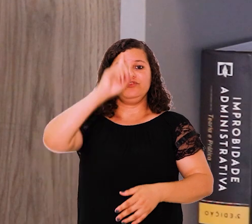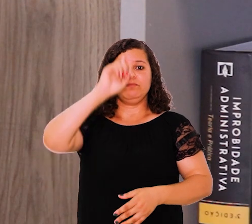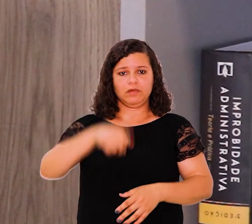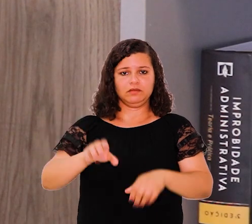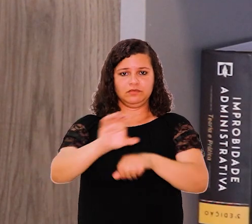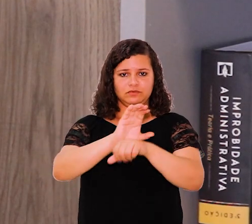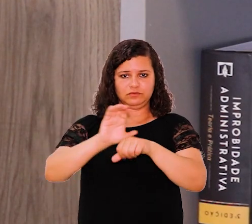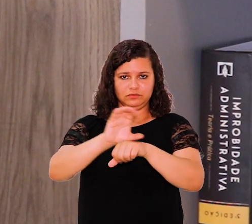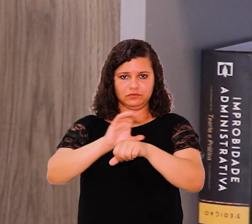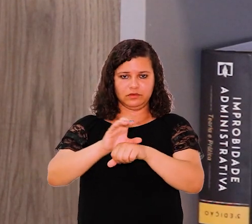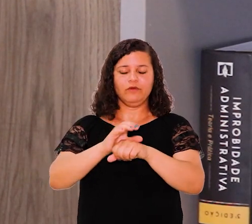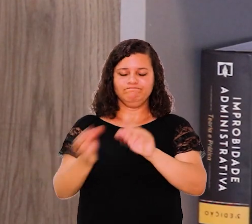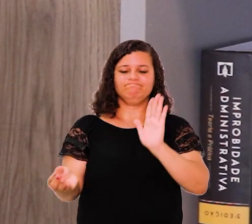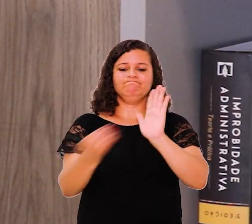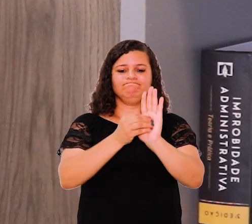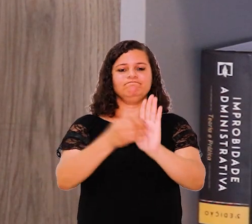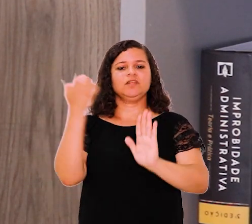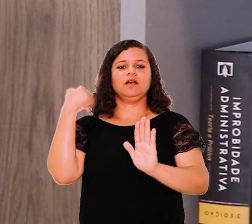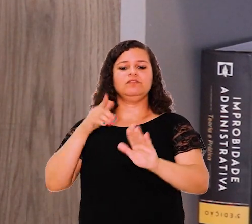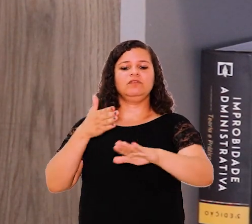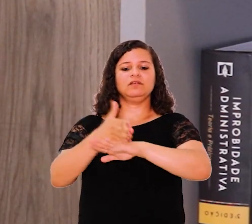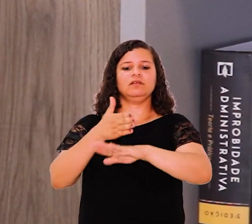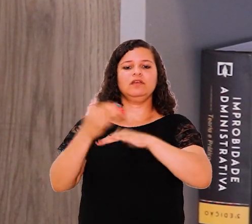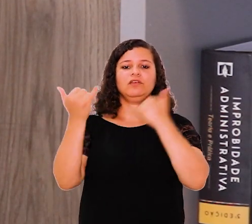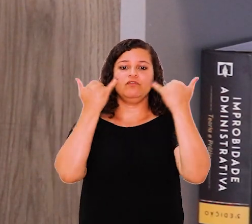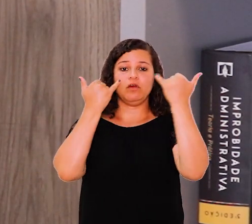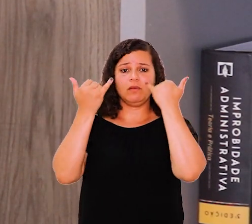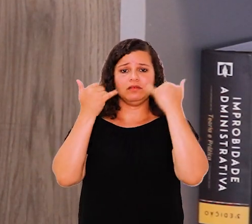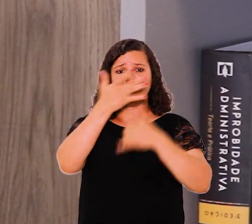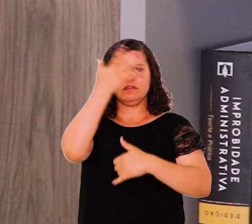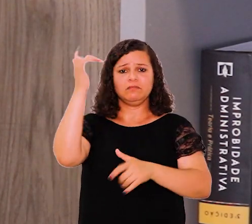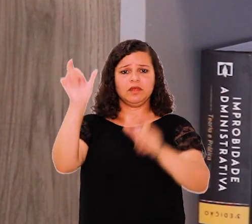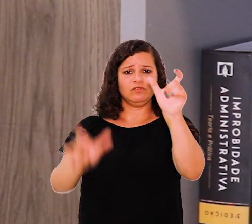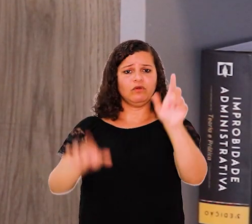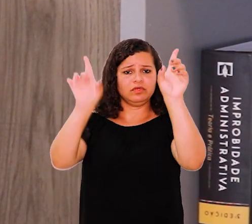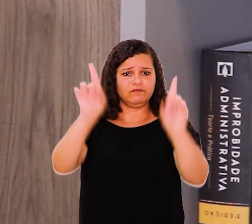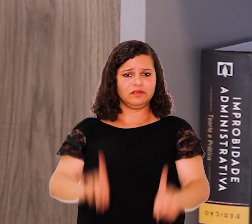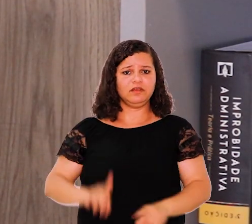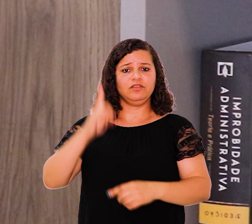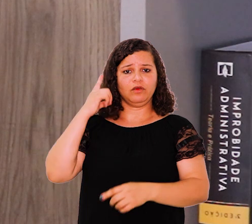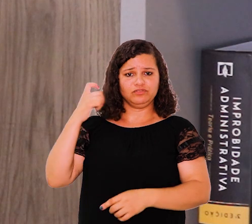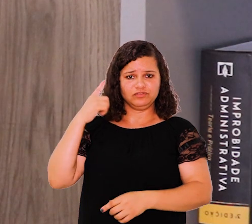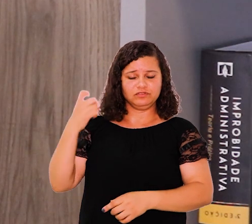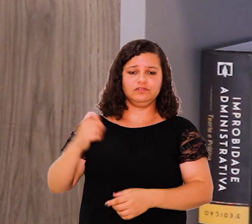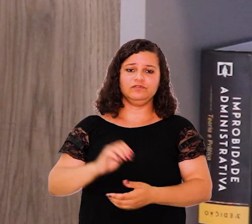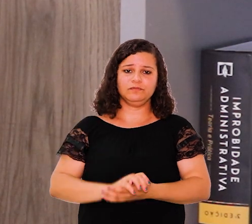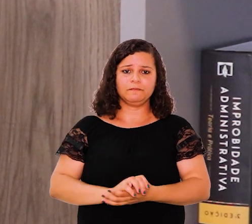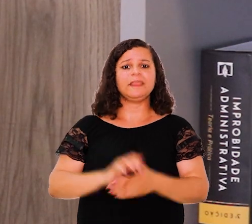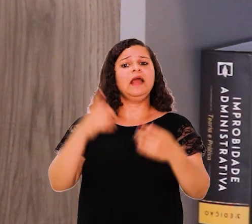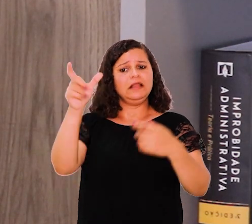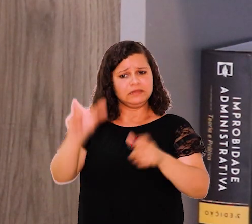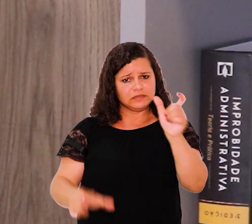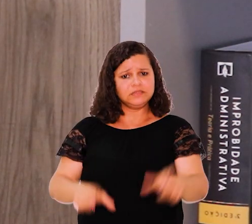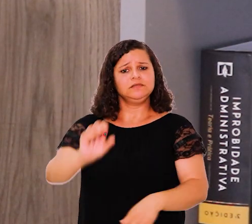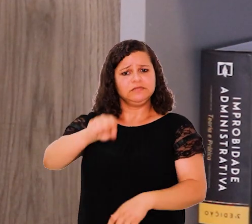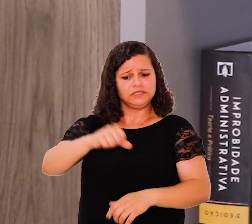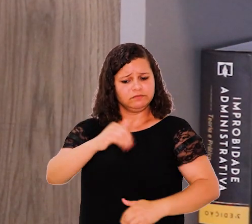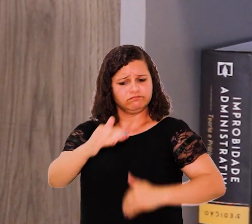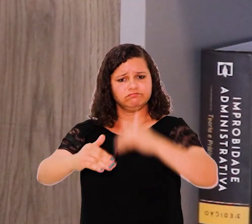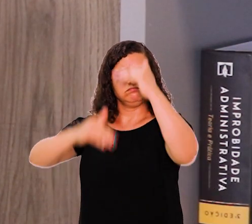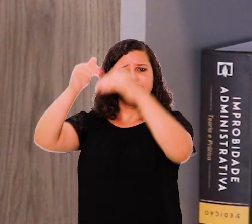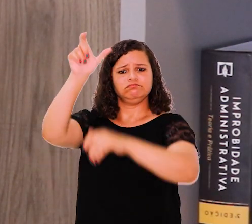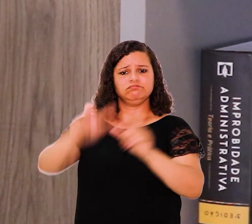um mandamento constitucional que visa garantir o acesso à informação às pessoas com deficiência auditiva. E elas precisam